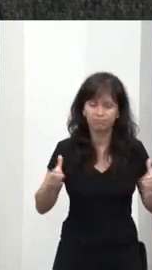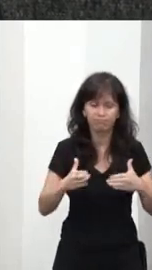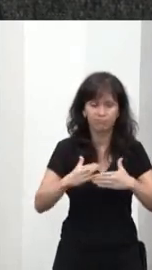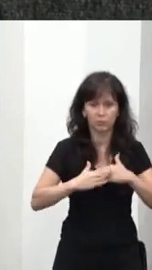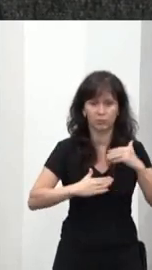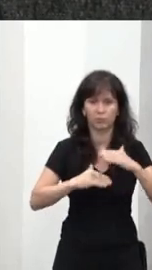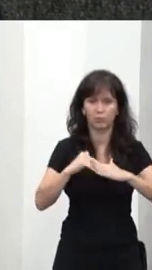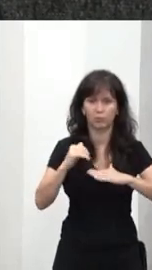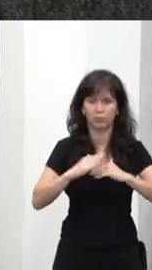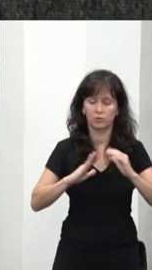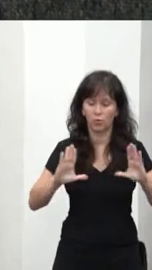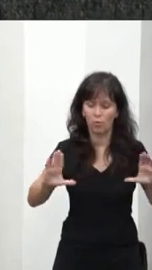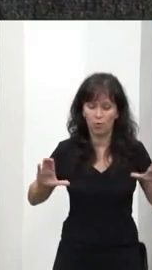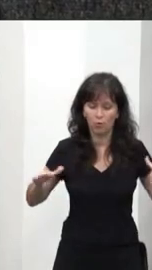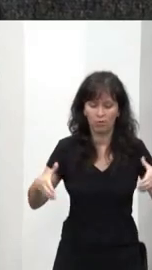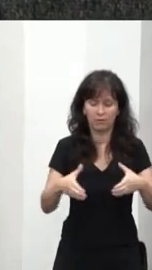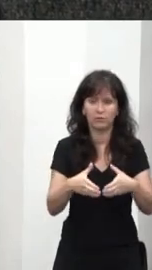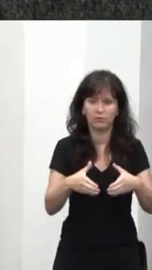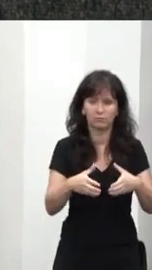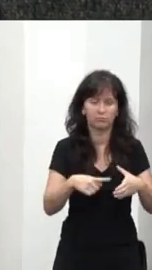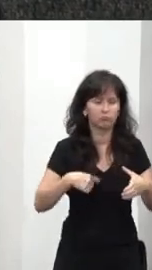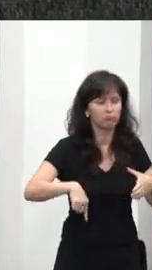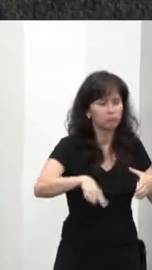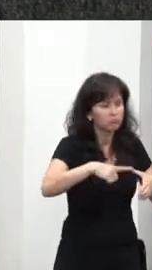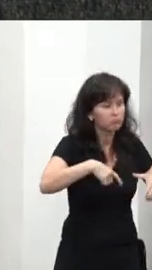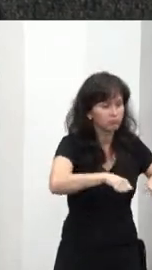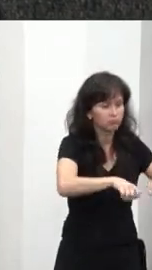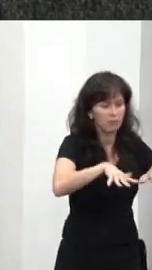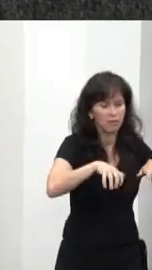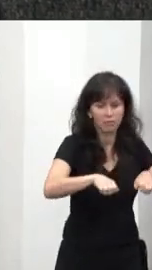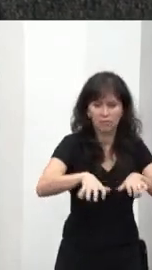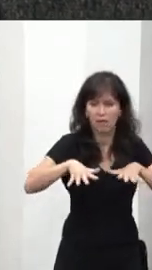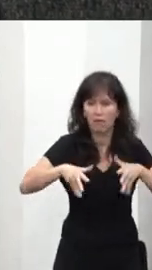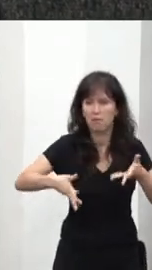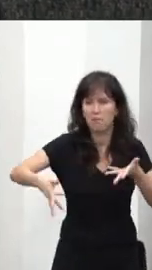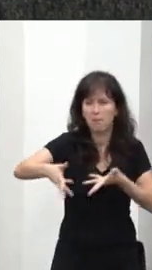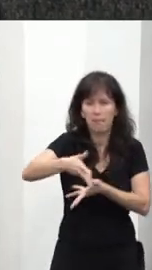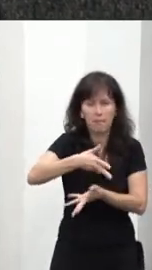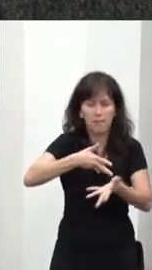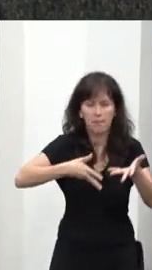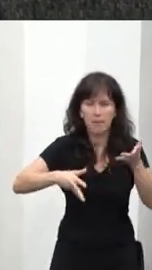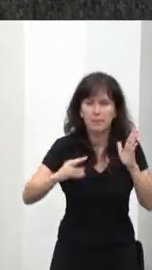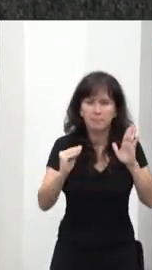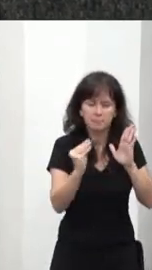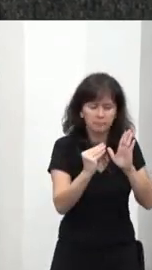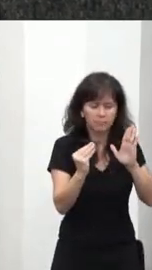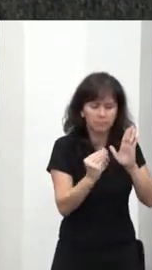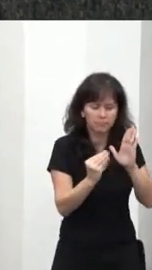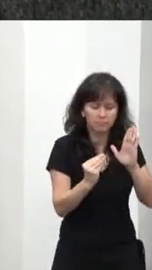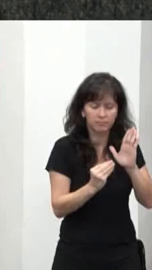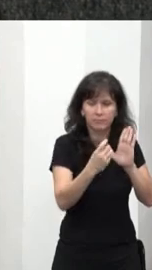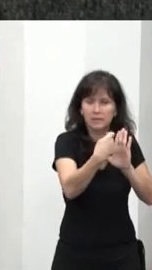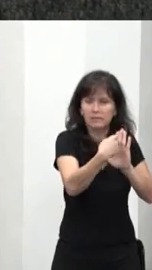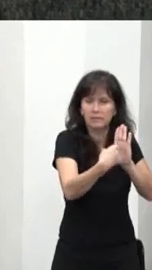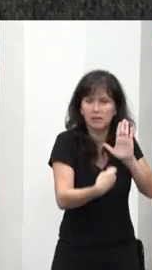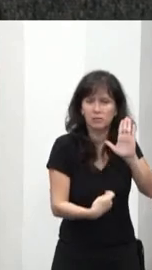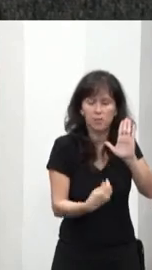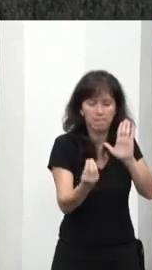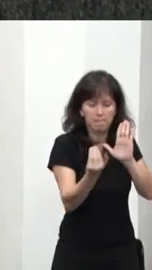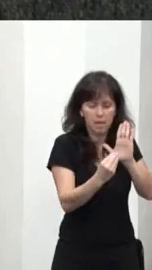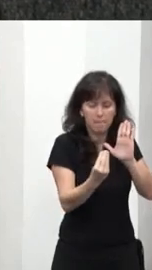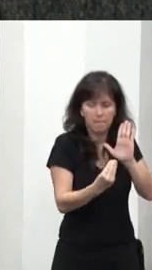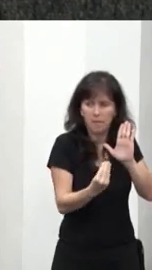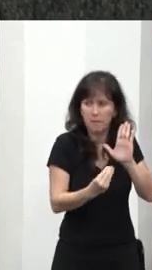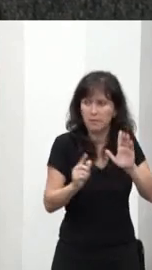foi por meio de plenárias que participamos e construímos o texto desta lei nos mobilizamos e articulamos a aprovação